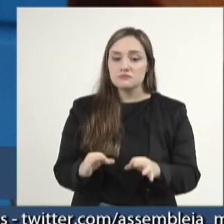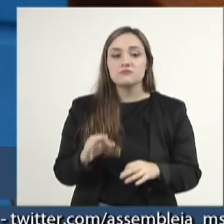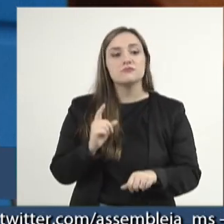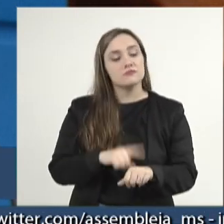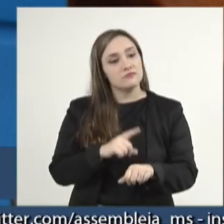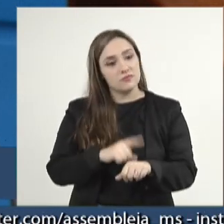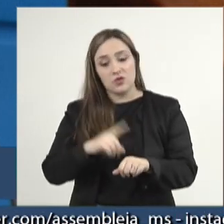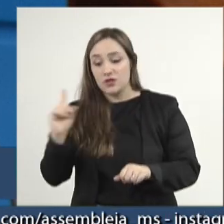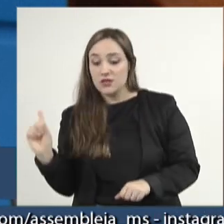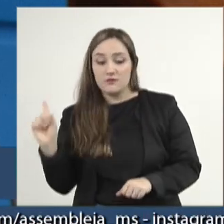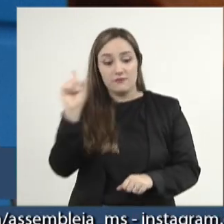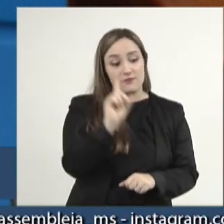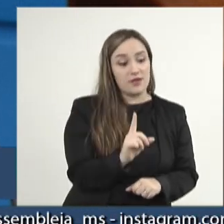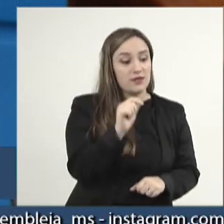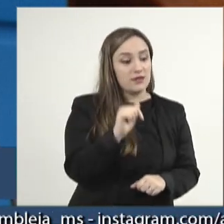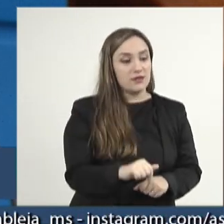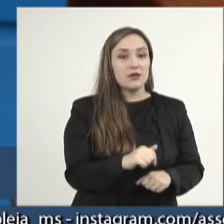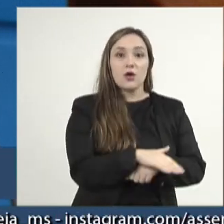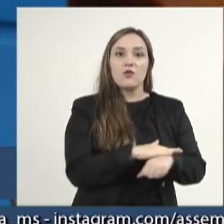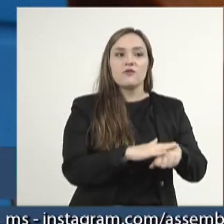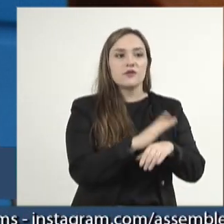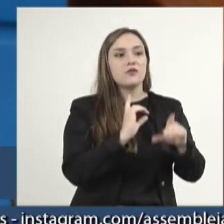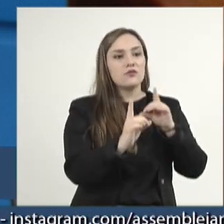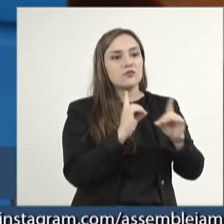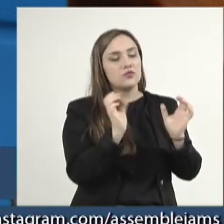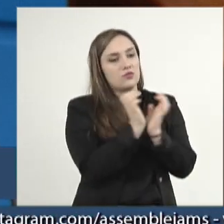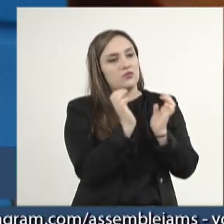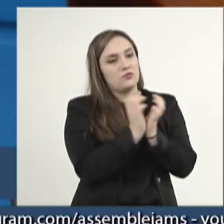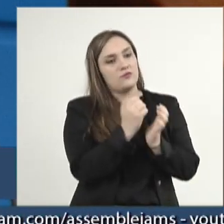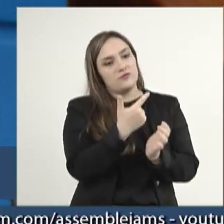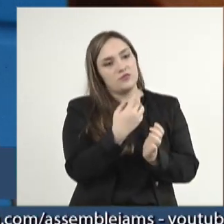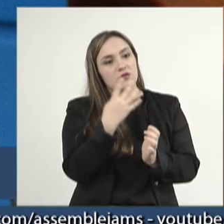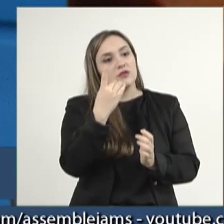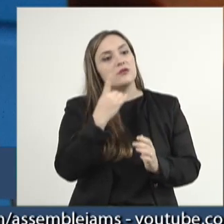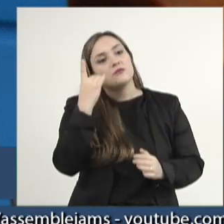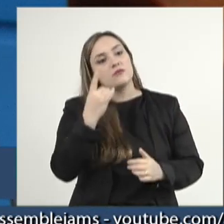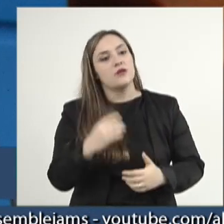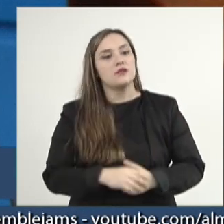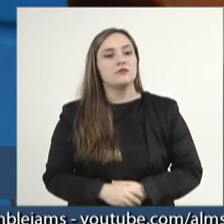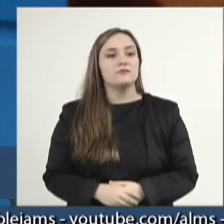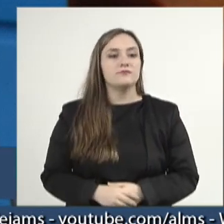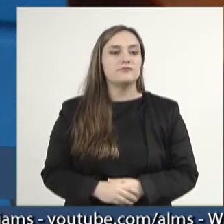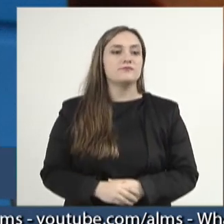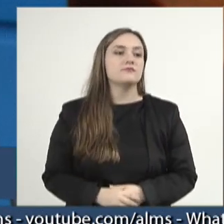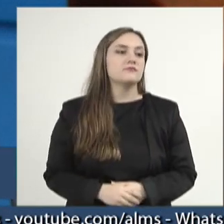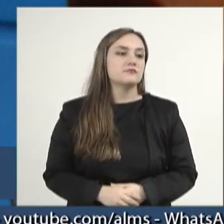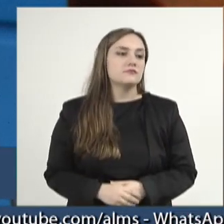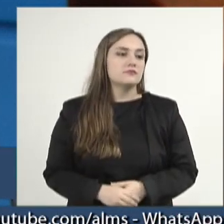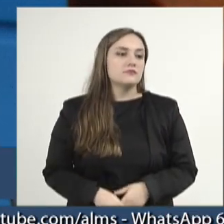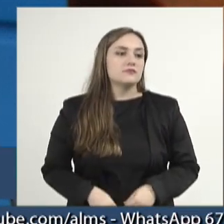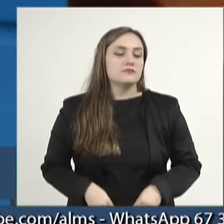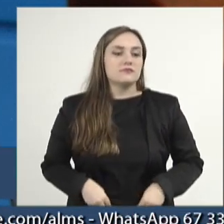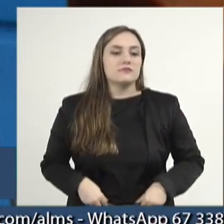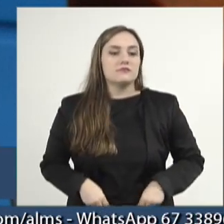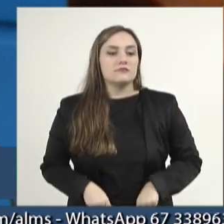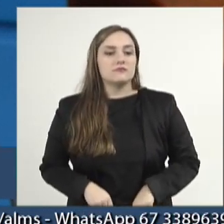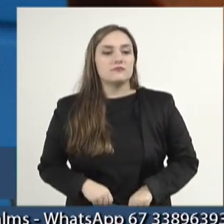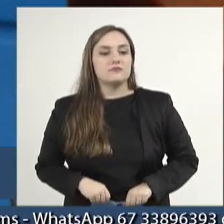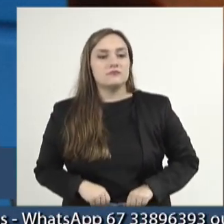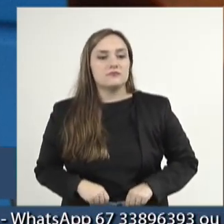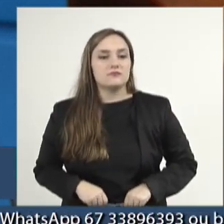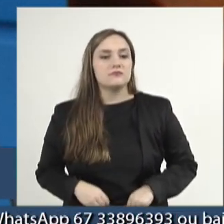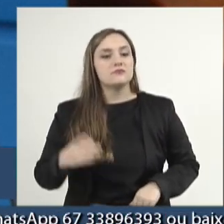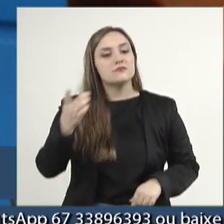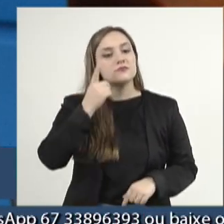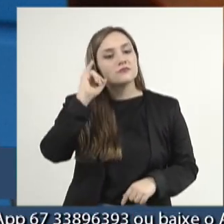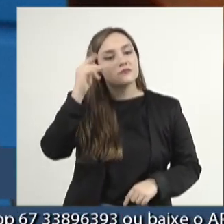aqui a essa casa e vem dialogar com o colegiado dos 24 deputados estaduais, nobre deputado